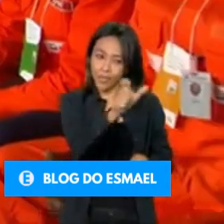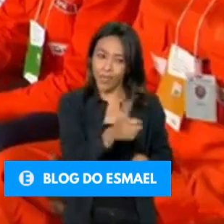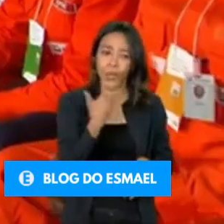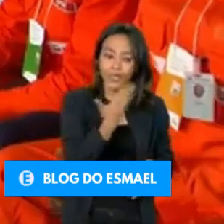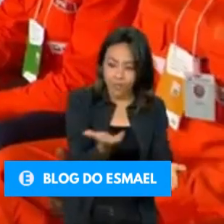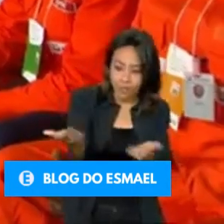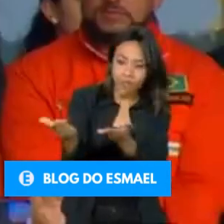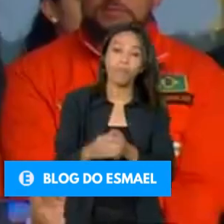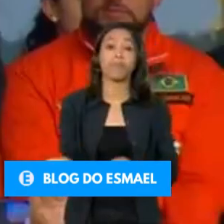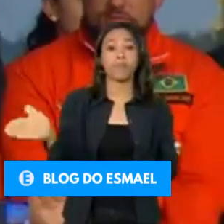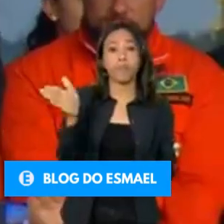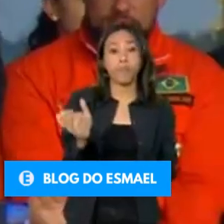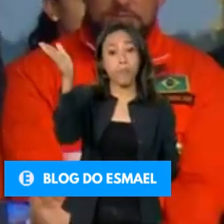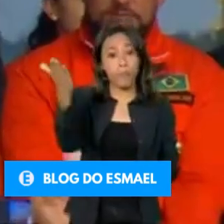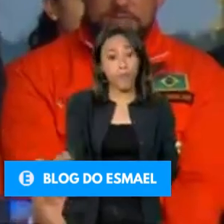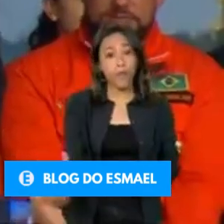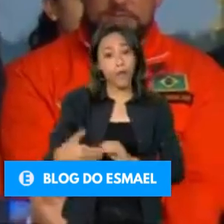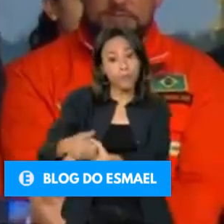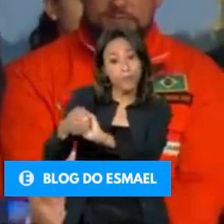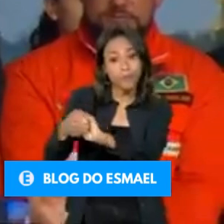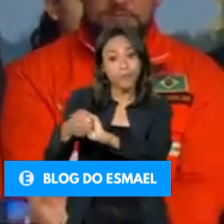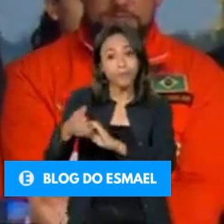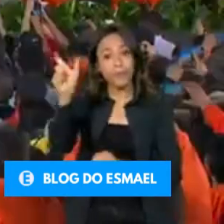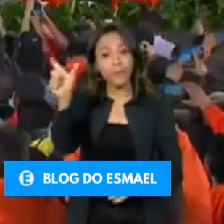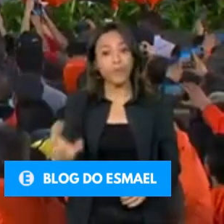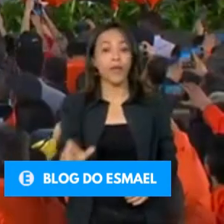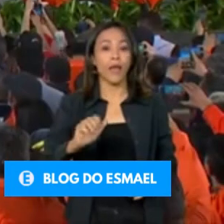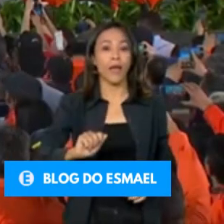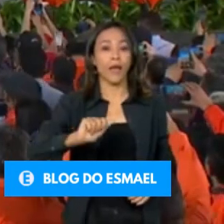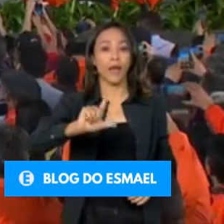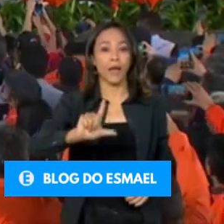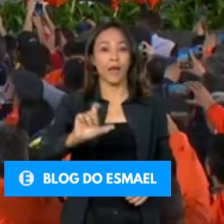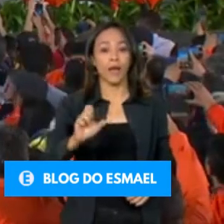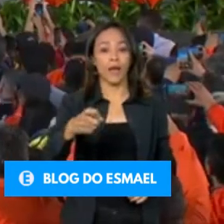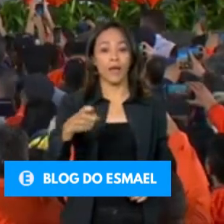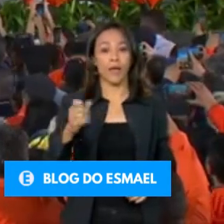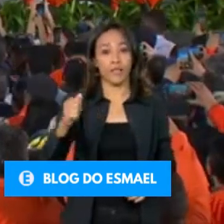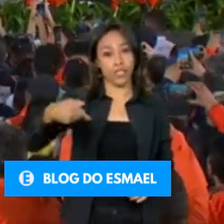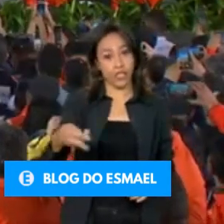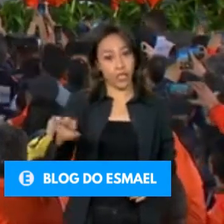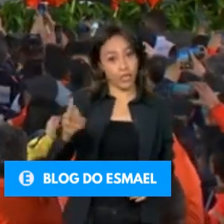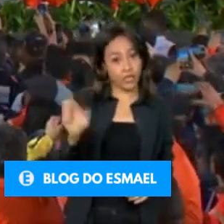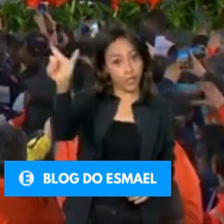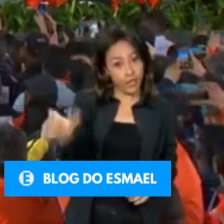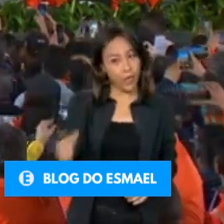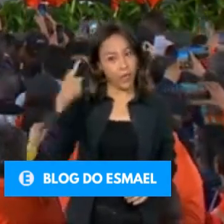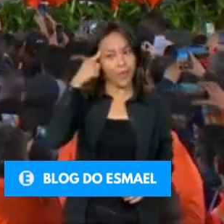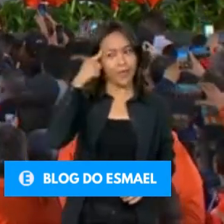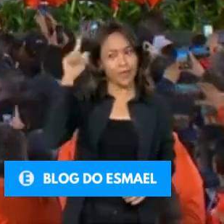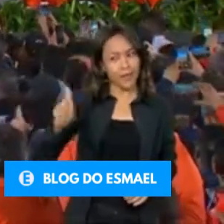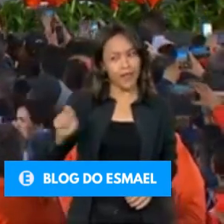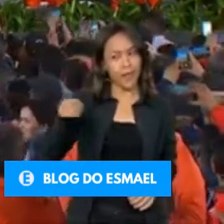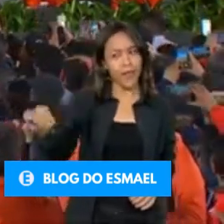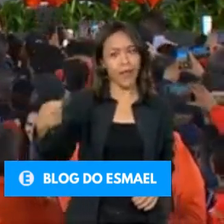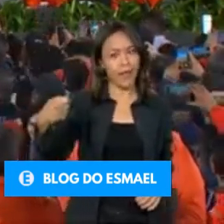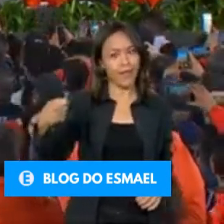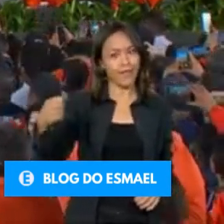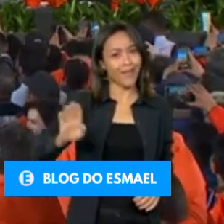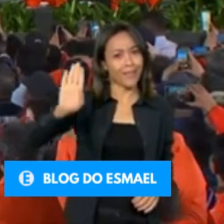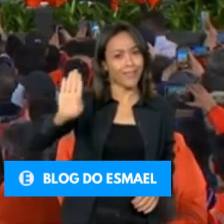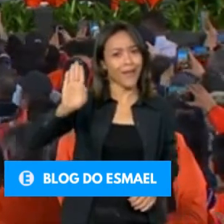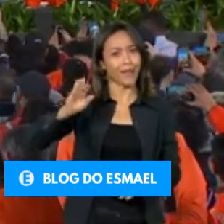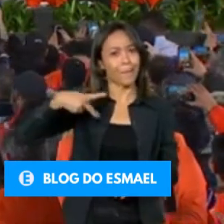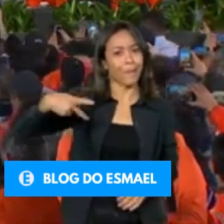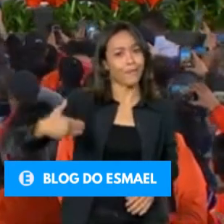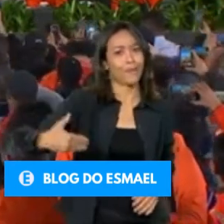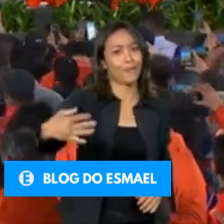Quero cumprimentar o meu querido companheiro Alexandre Silveira, que de vez em quando ele vem falar, eu penso que ele é candidato a presidente da República,